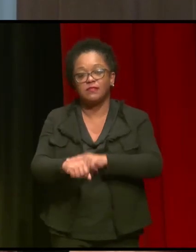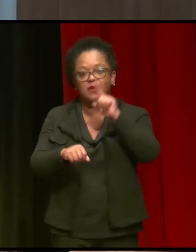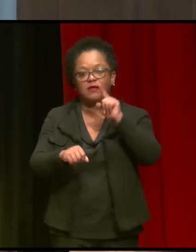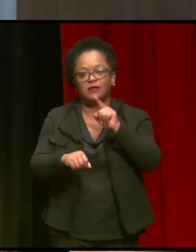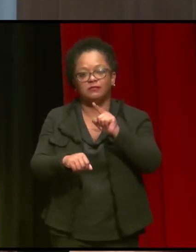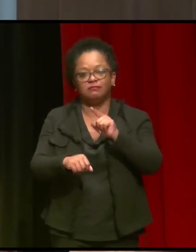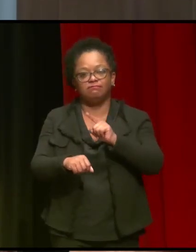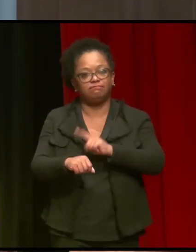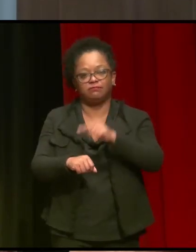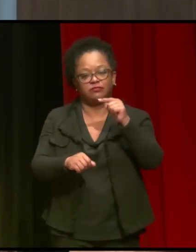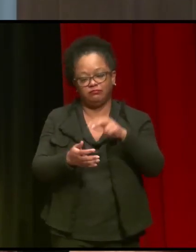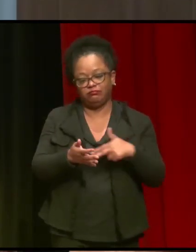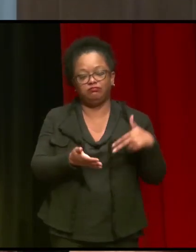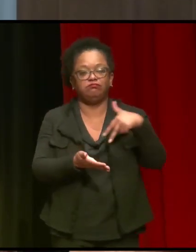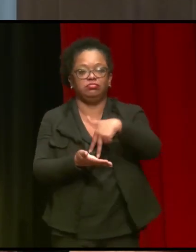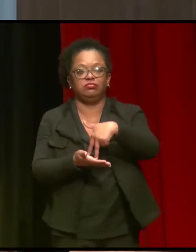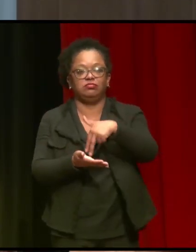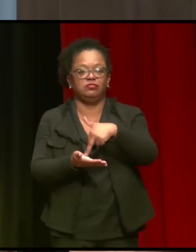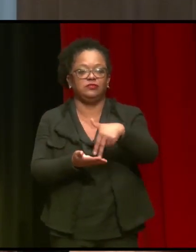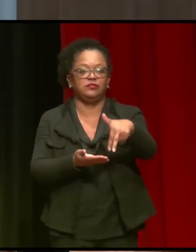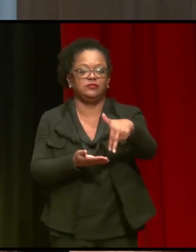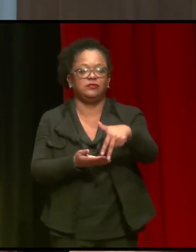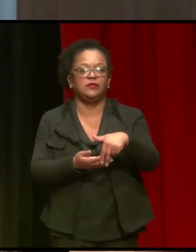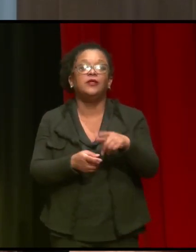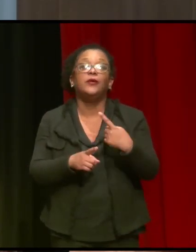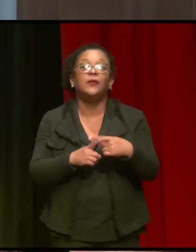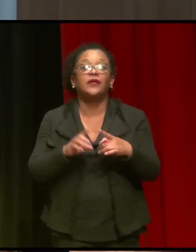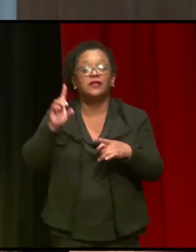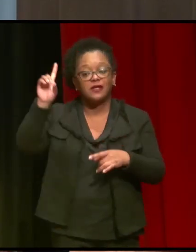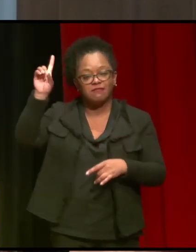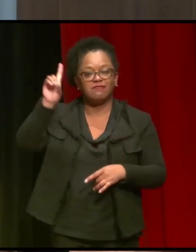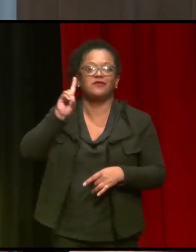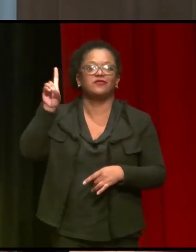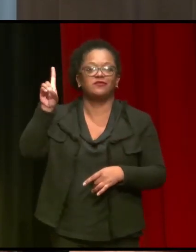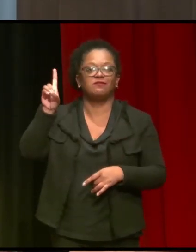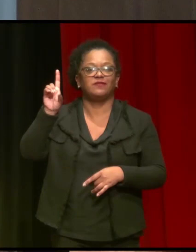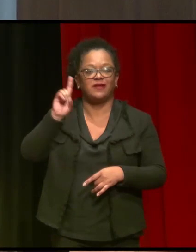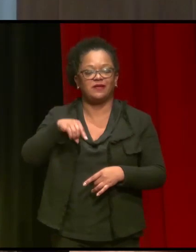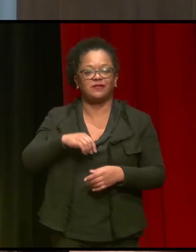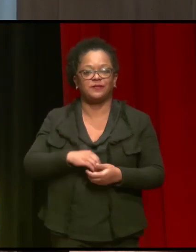e anda, acabou. Ele é Deus. Estão entendendo?